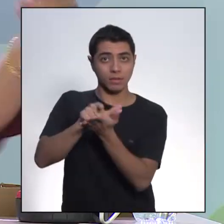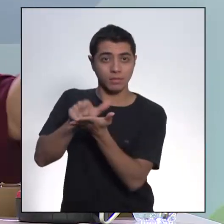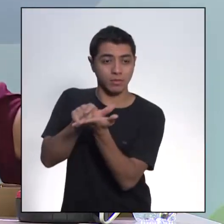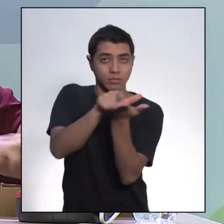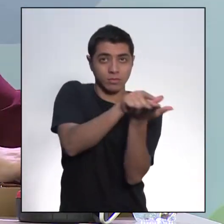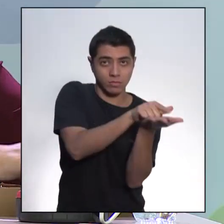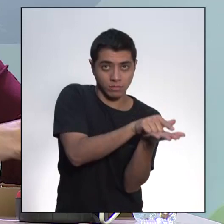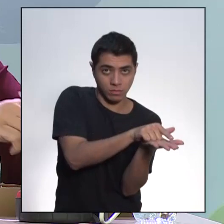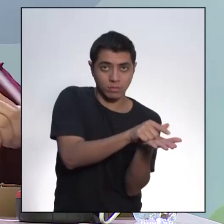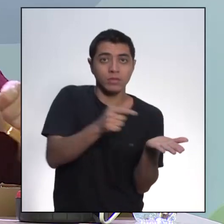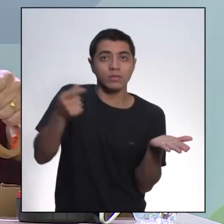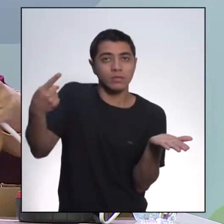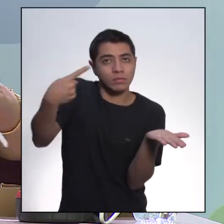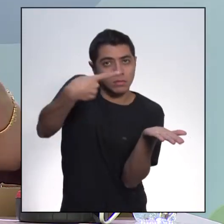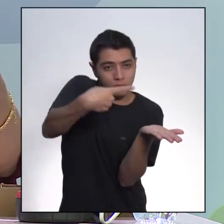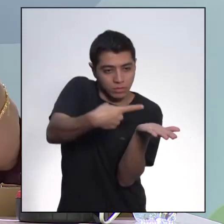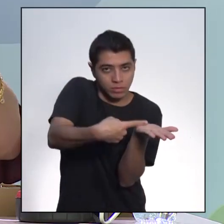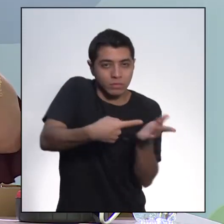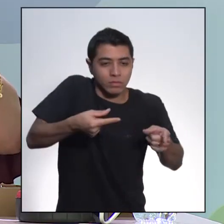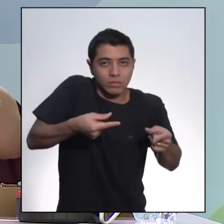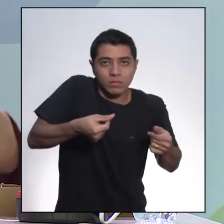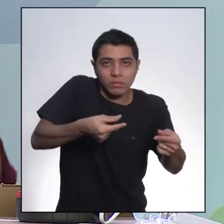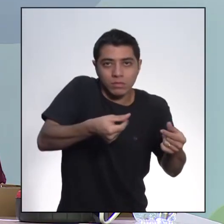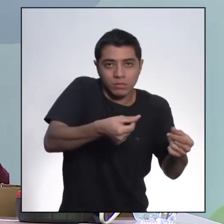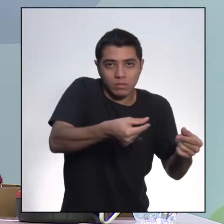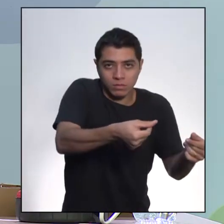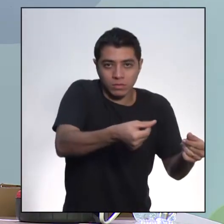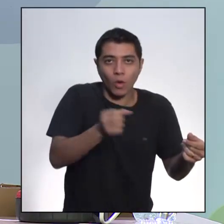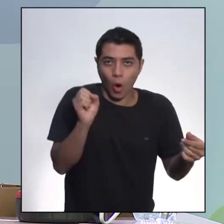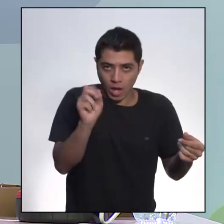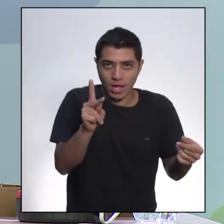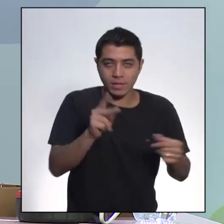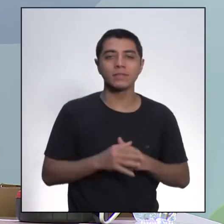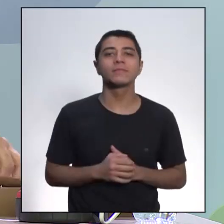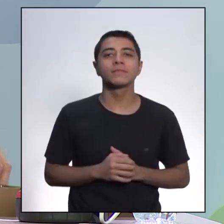Tiro. Posso pegar aqui, ó, uma fita,